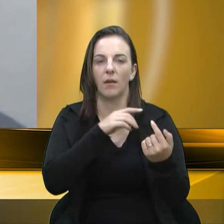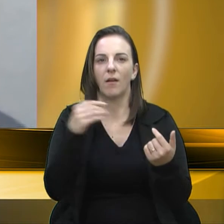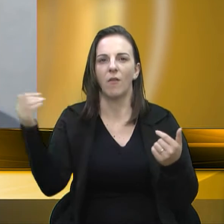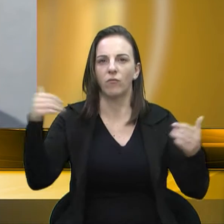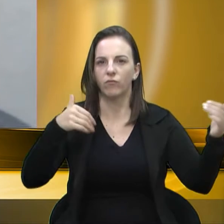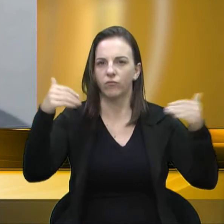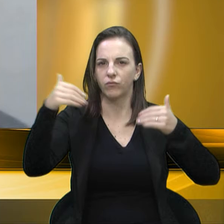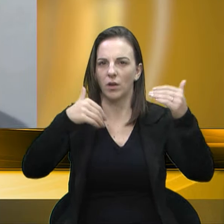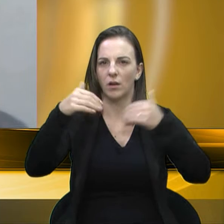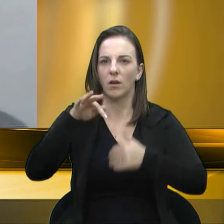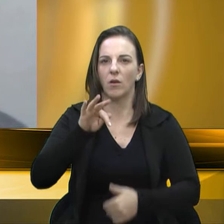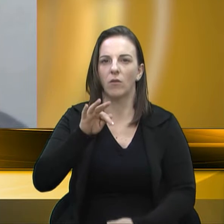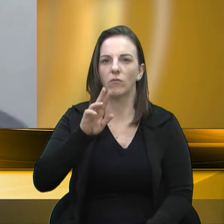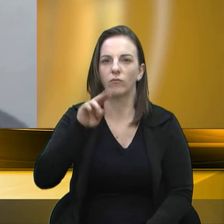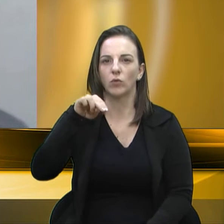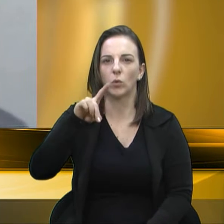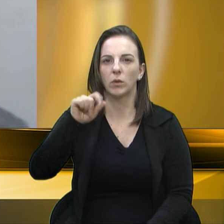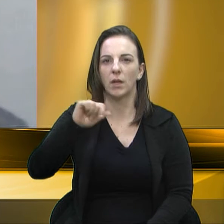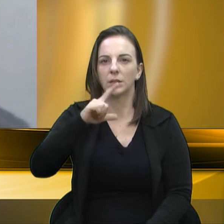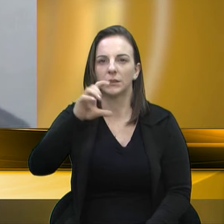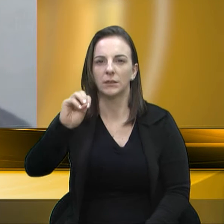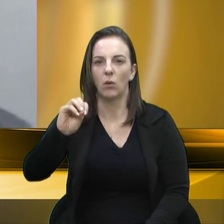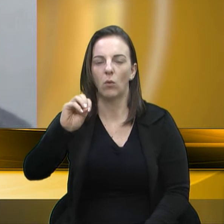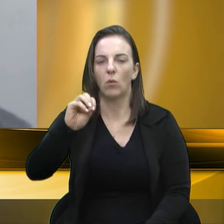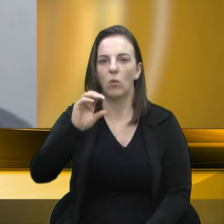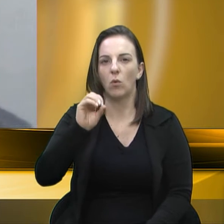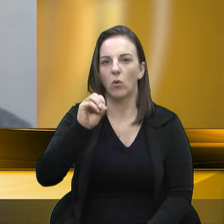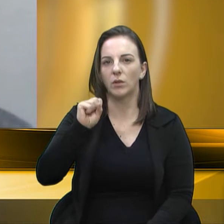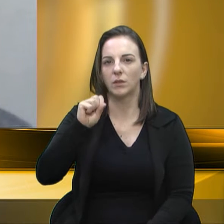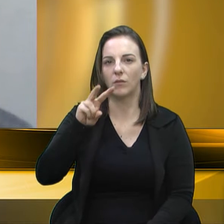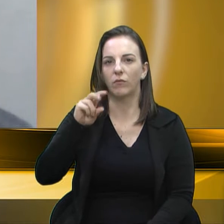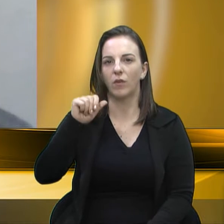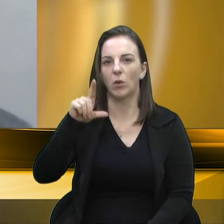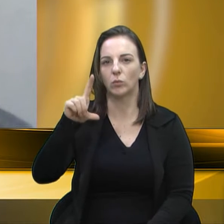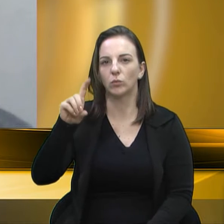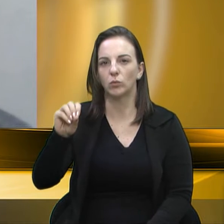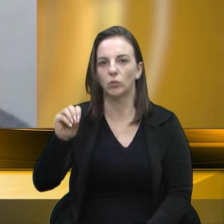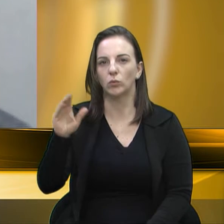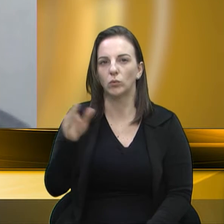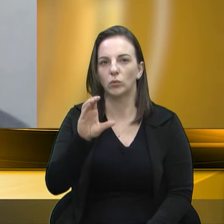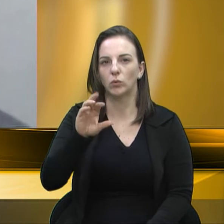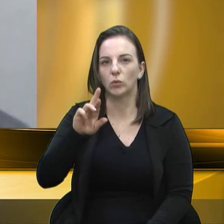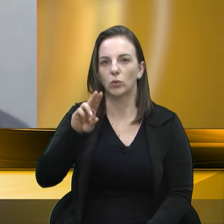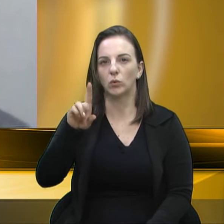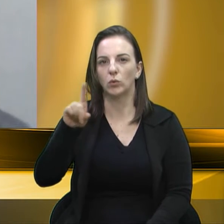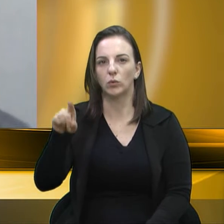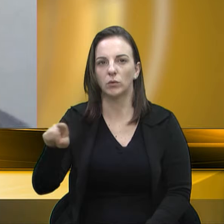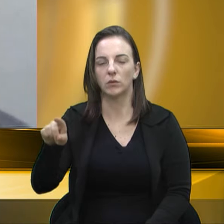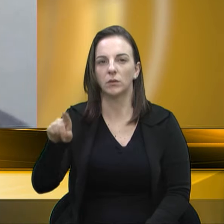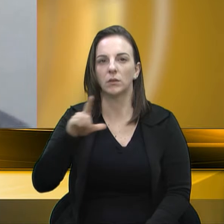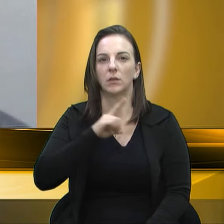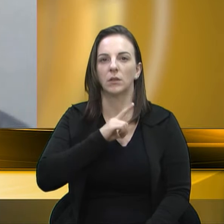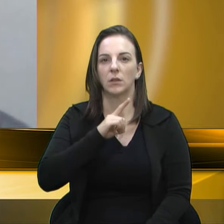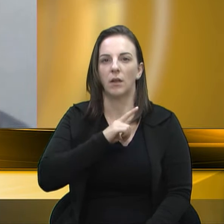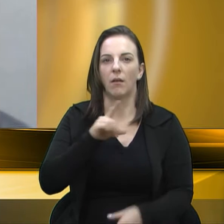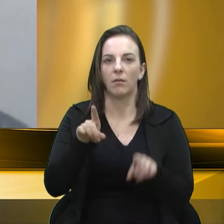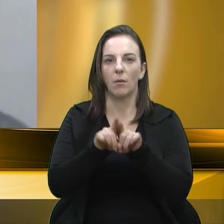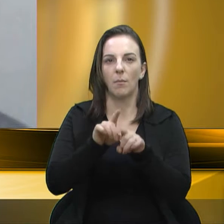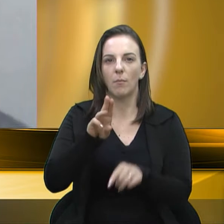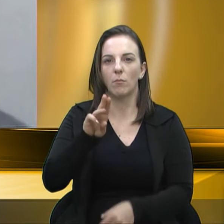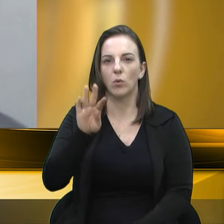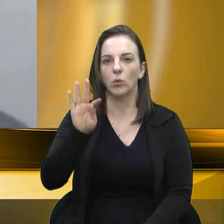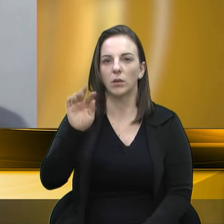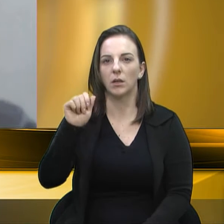Fundação Oswaldo Cruz, do Instituto Butantan, do convênio da COVAX Facility e da Sputnik 4, essa vacina